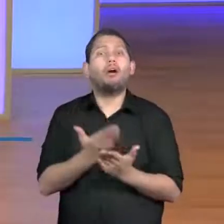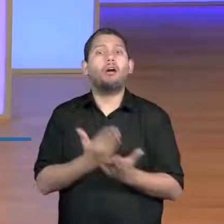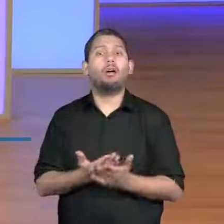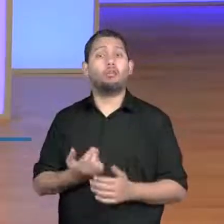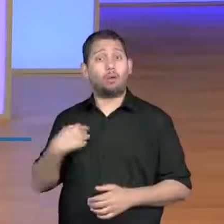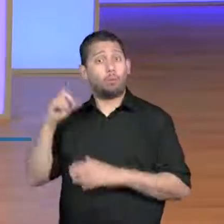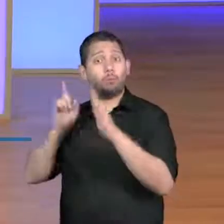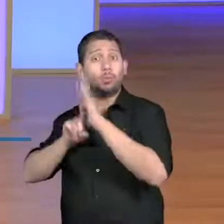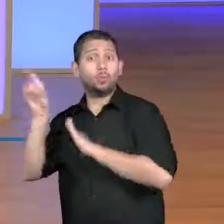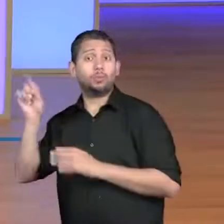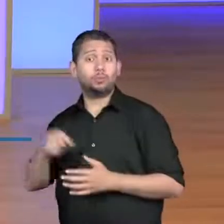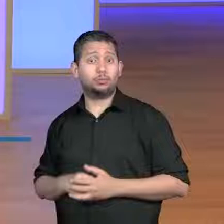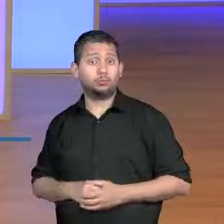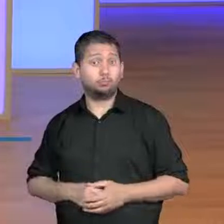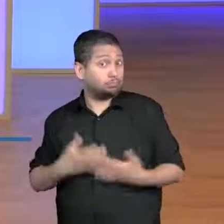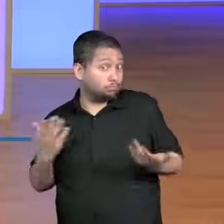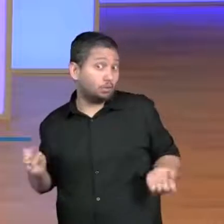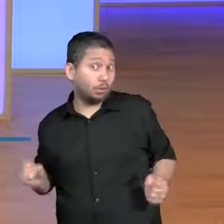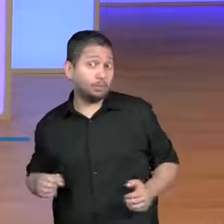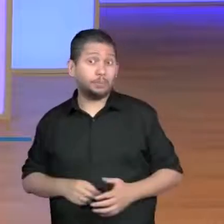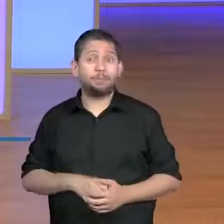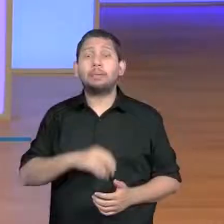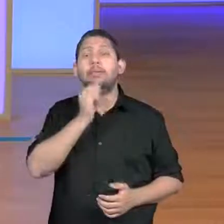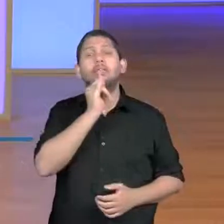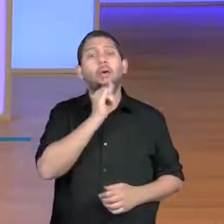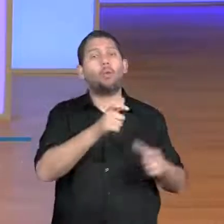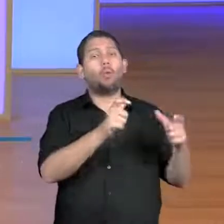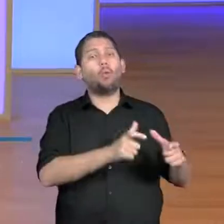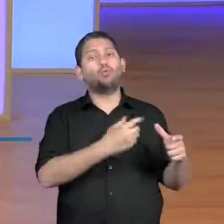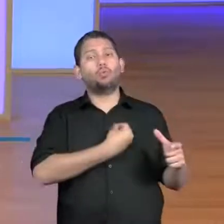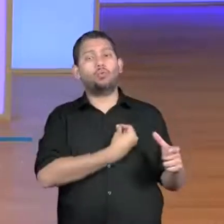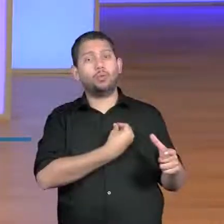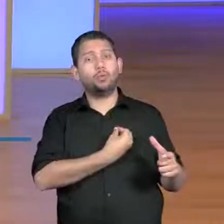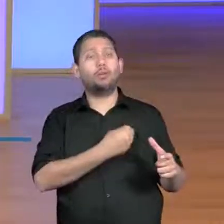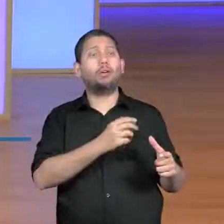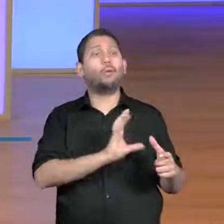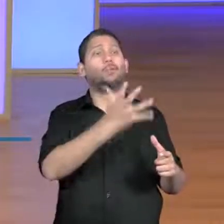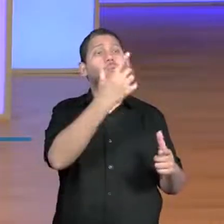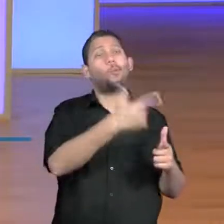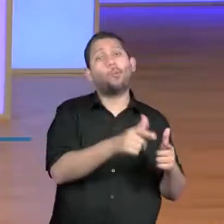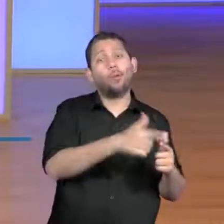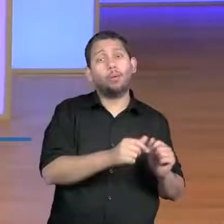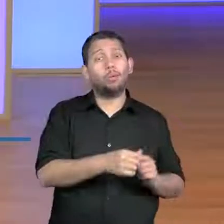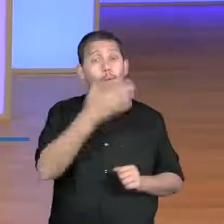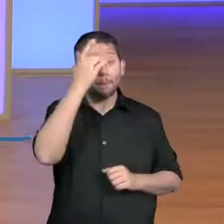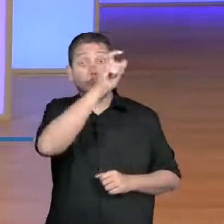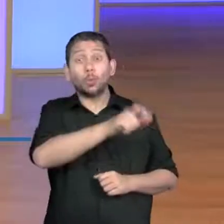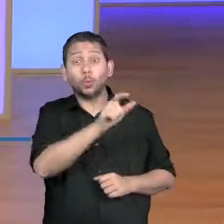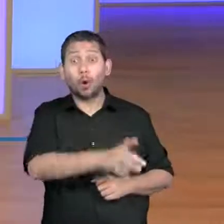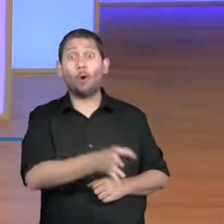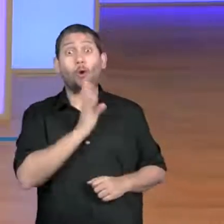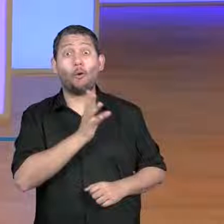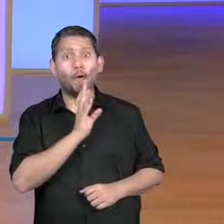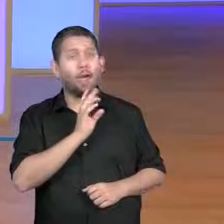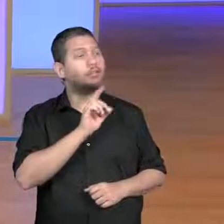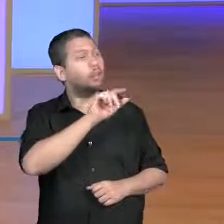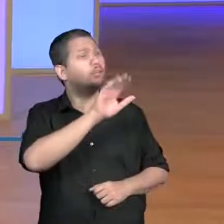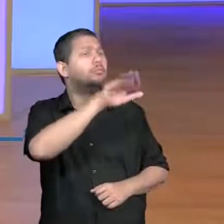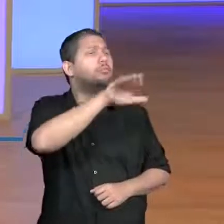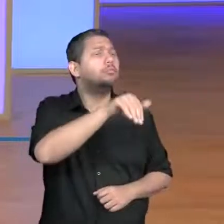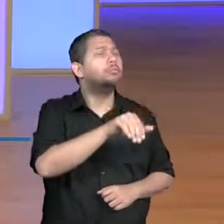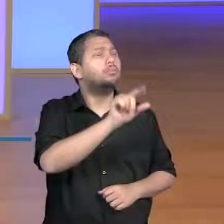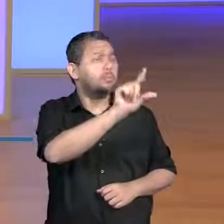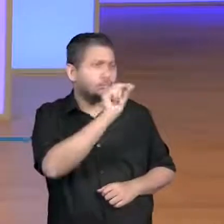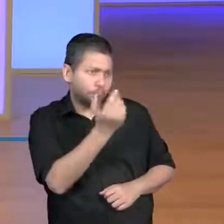problemas na comunidade. E a partir dos problemas na comunidade, escolher alguém que saiba responder a respeito do tema. Pode ser esses dois viés.